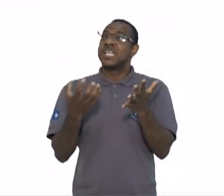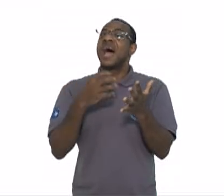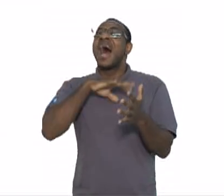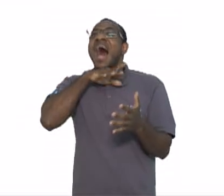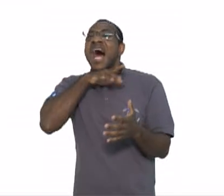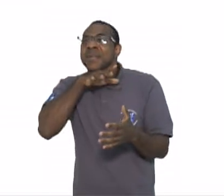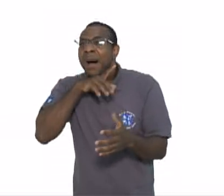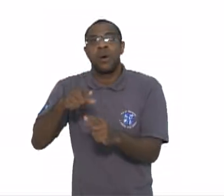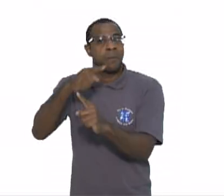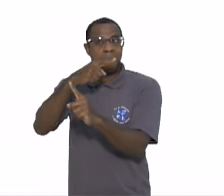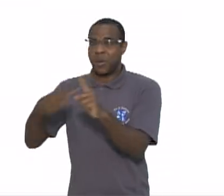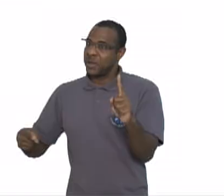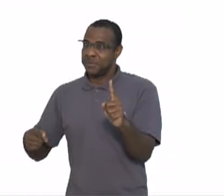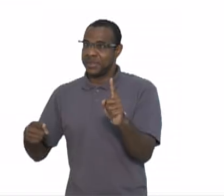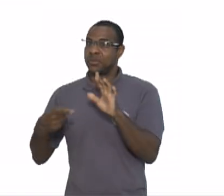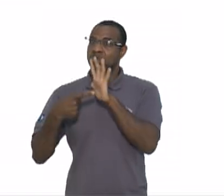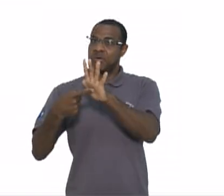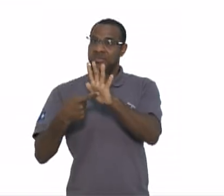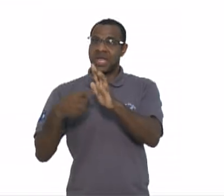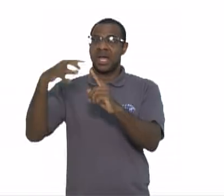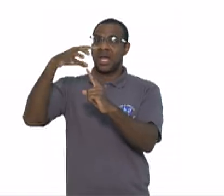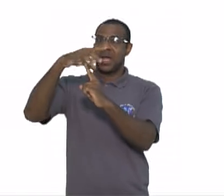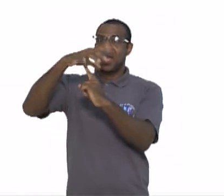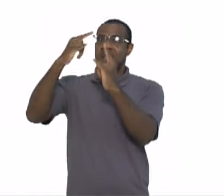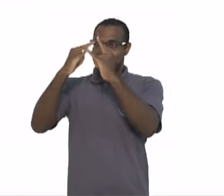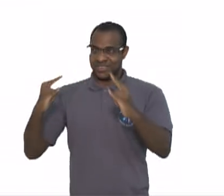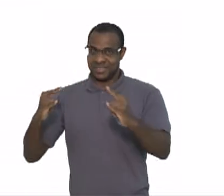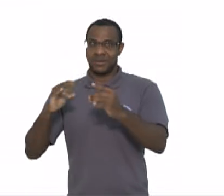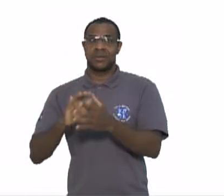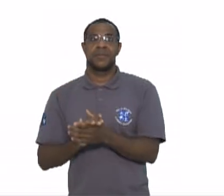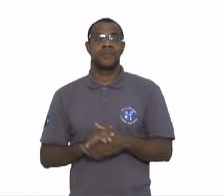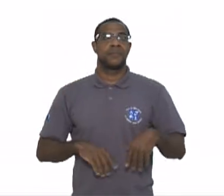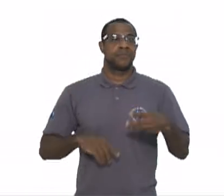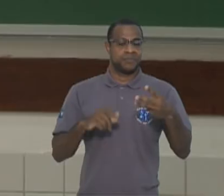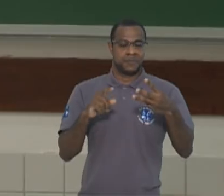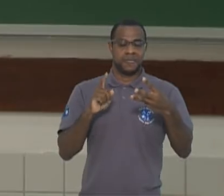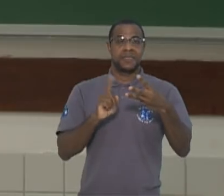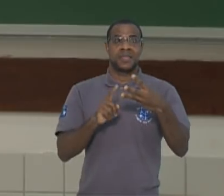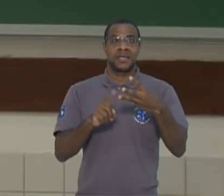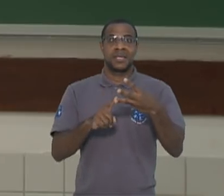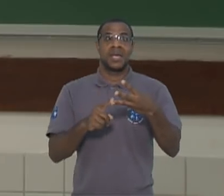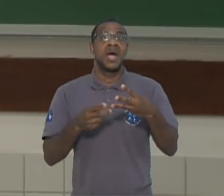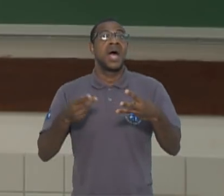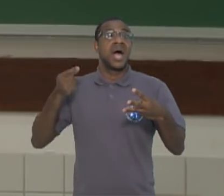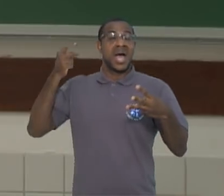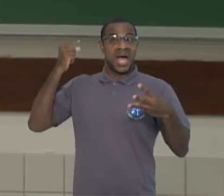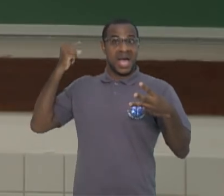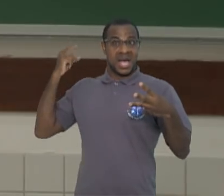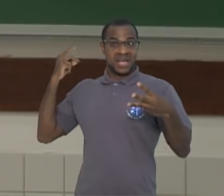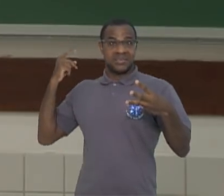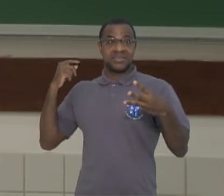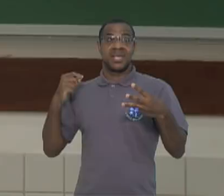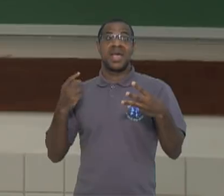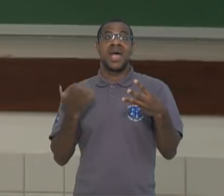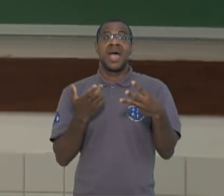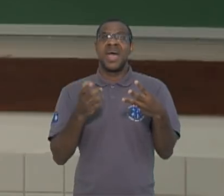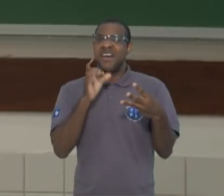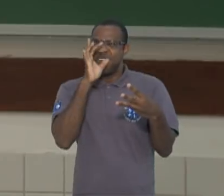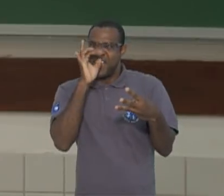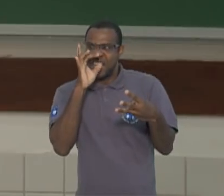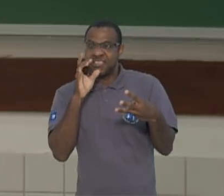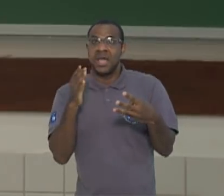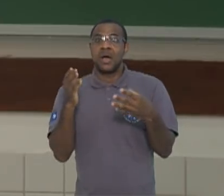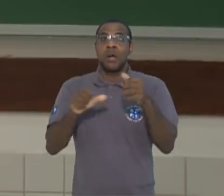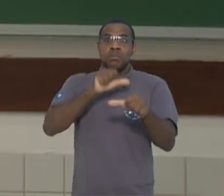Amarela. As cores da lona do circo antes eram apenas verdes e agora são coloridas. Aí está a questão, será?